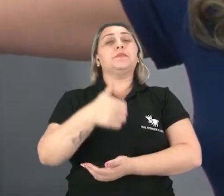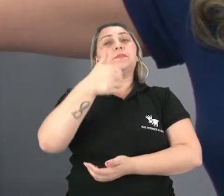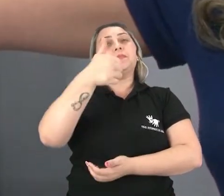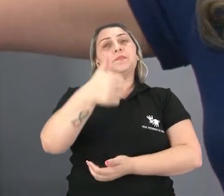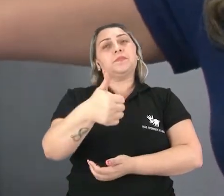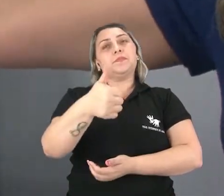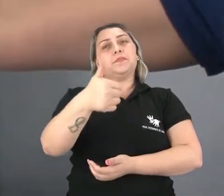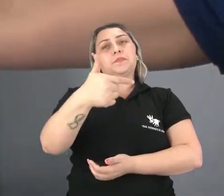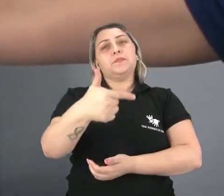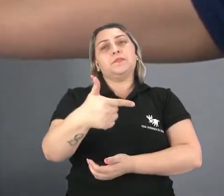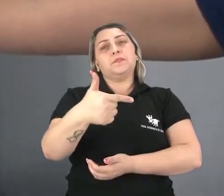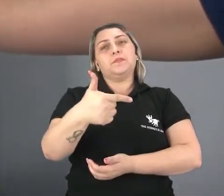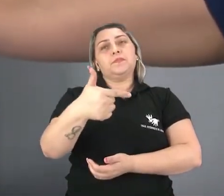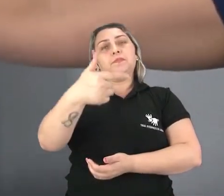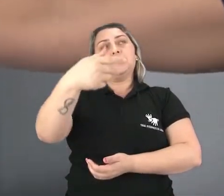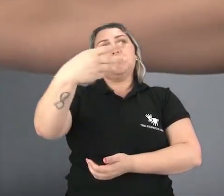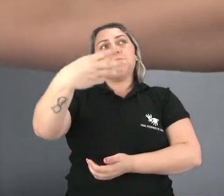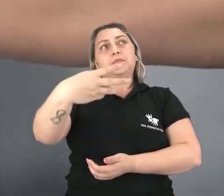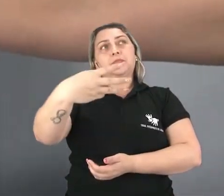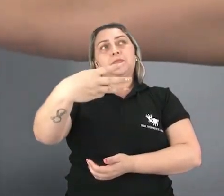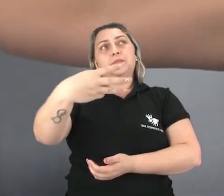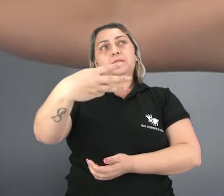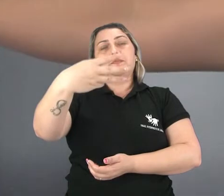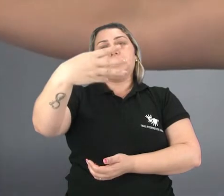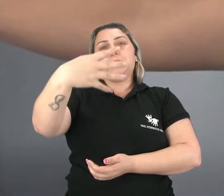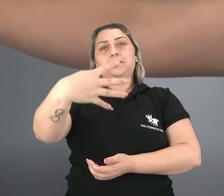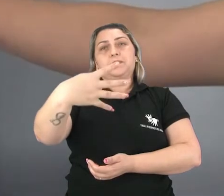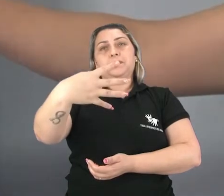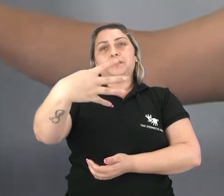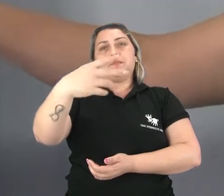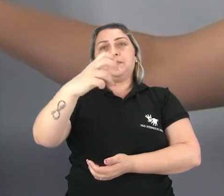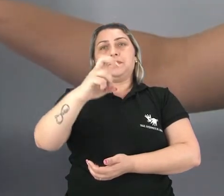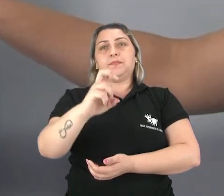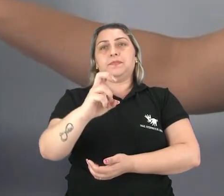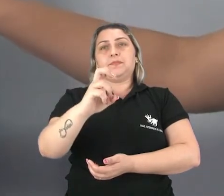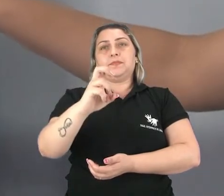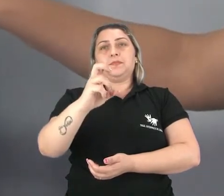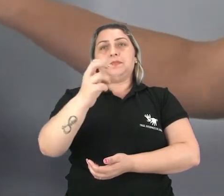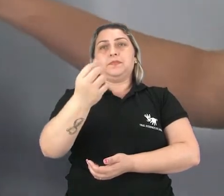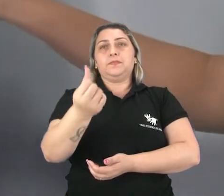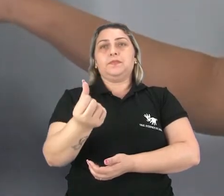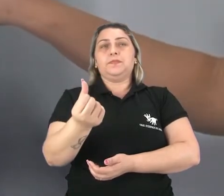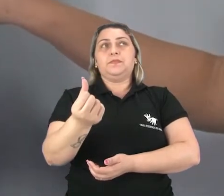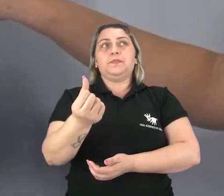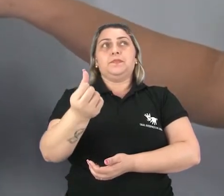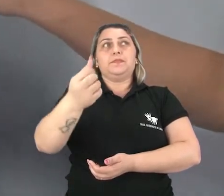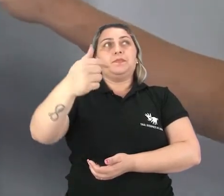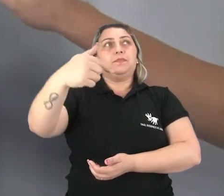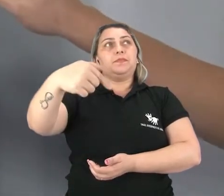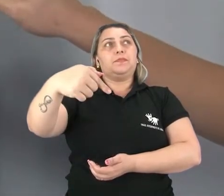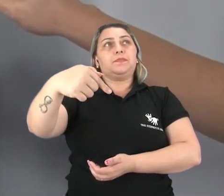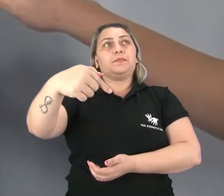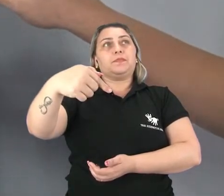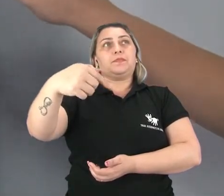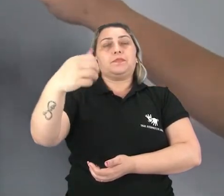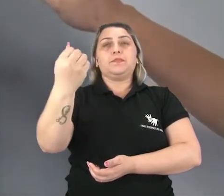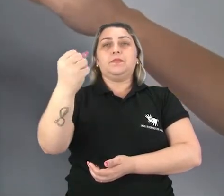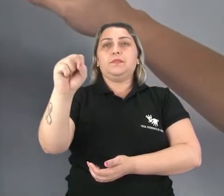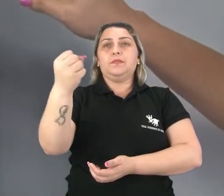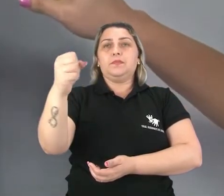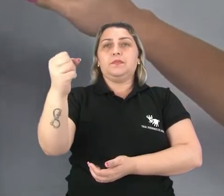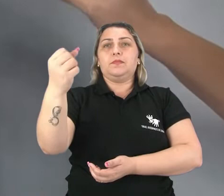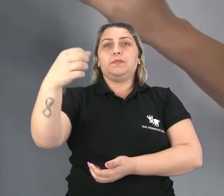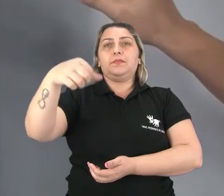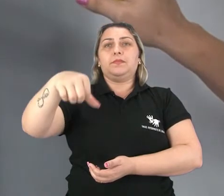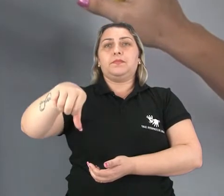casa. 1, 2, 3, 4, 5, 6,